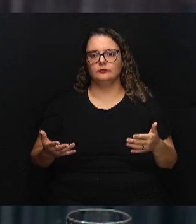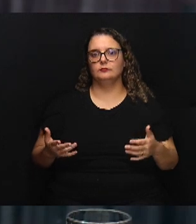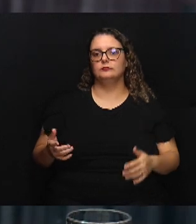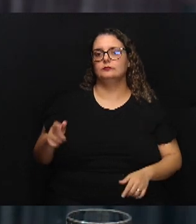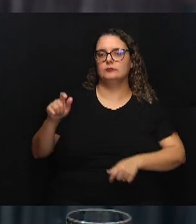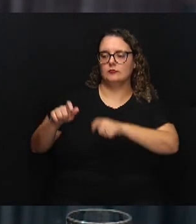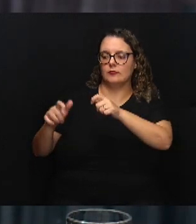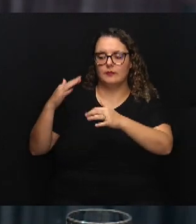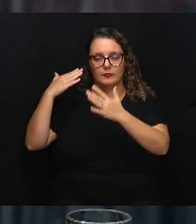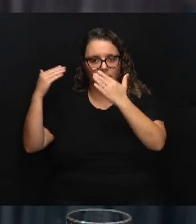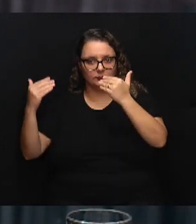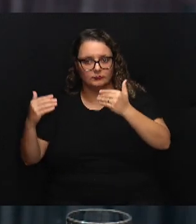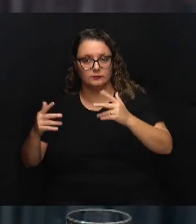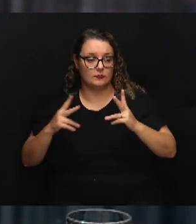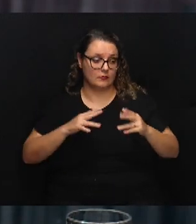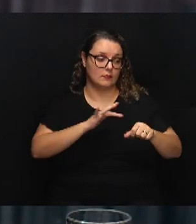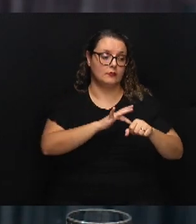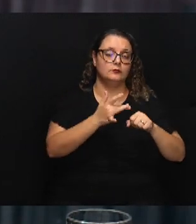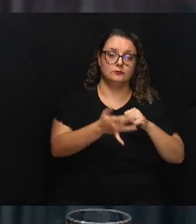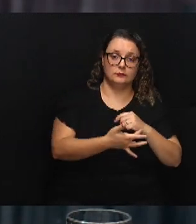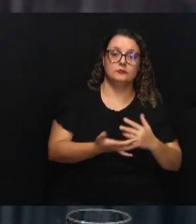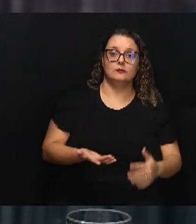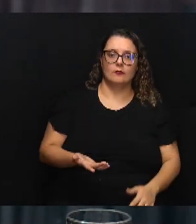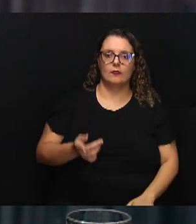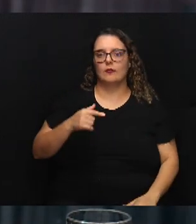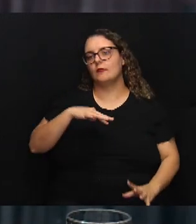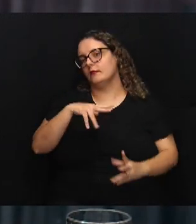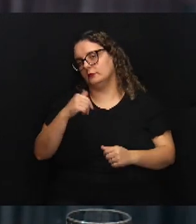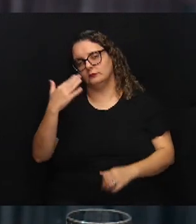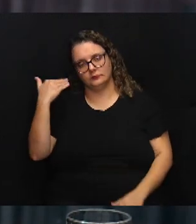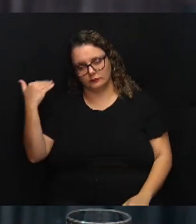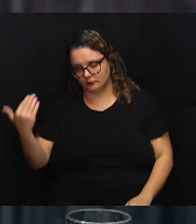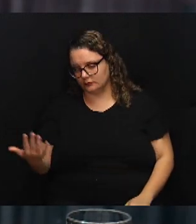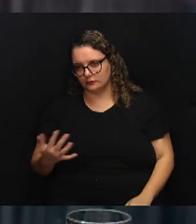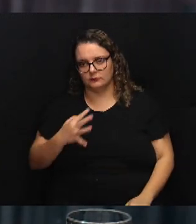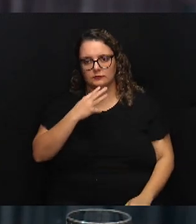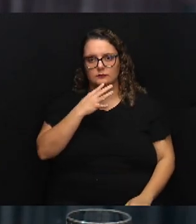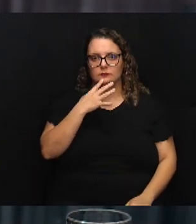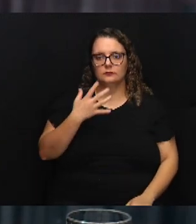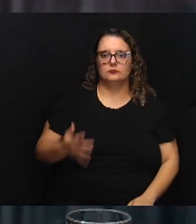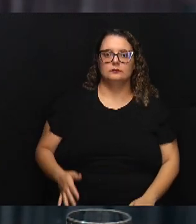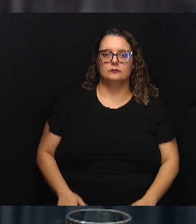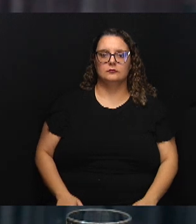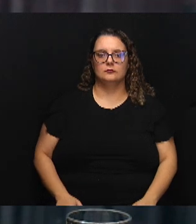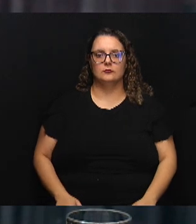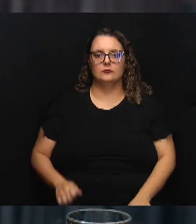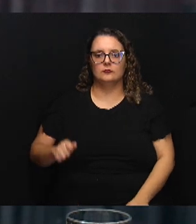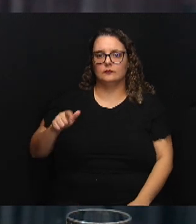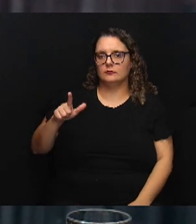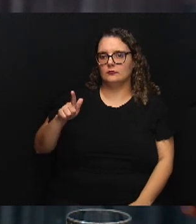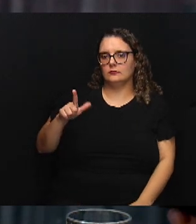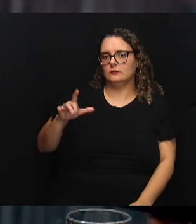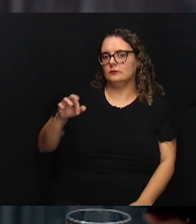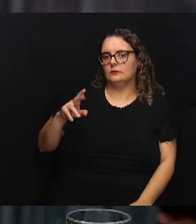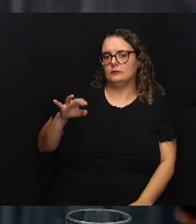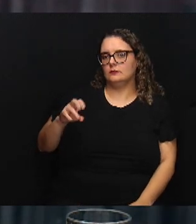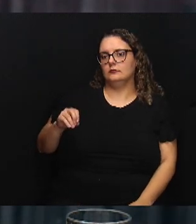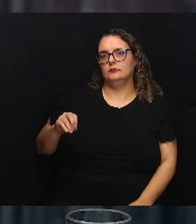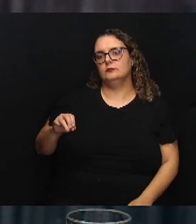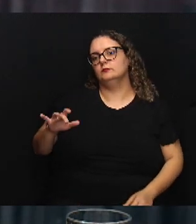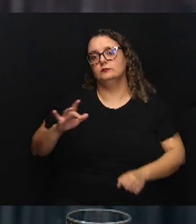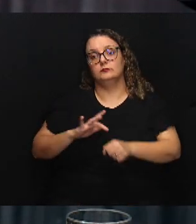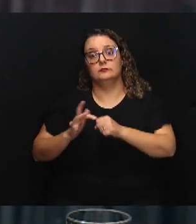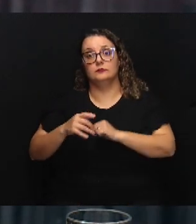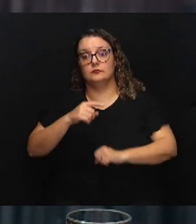pessoas, celebridades, quanto redes sociais, é mundialmente conhecido. Hoje eu pego no algoritmo das redes sociais pessoas da